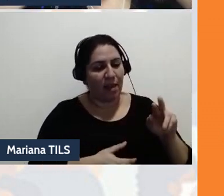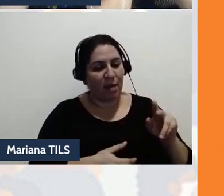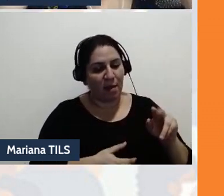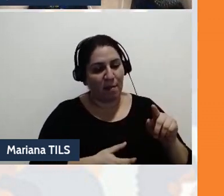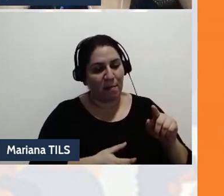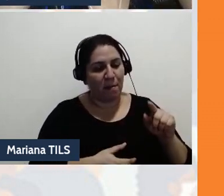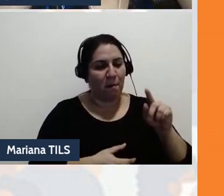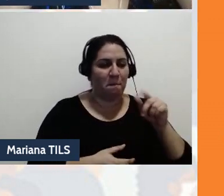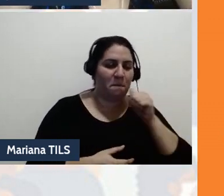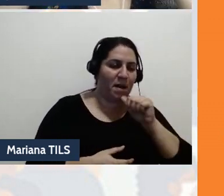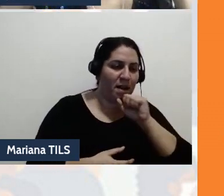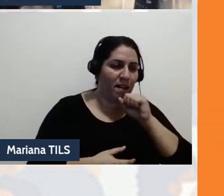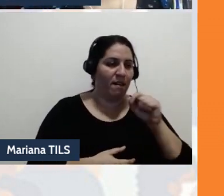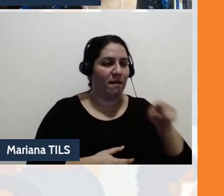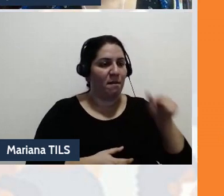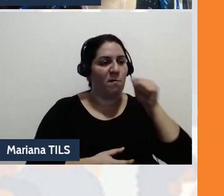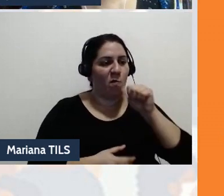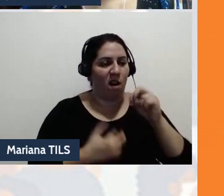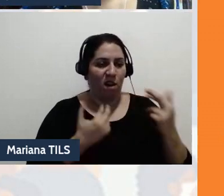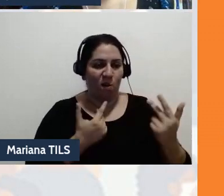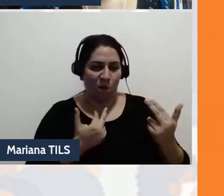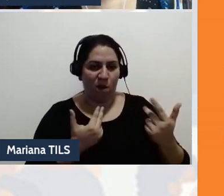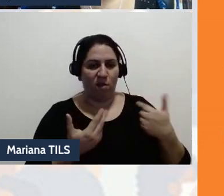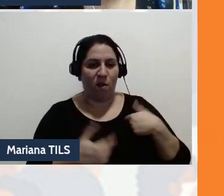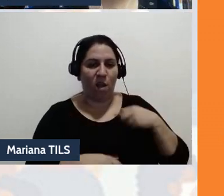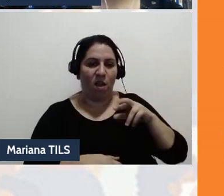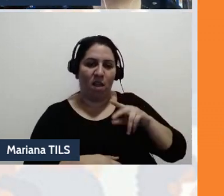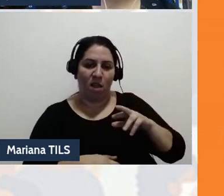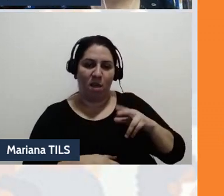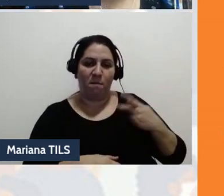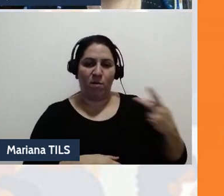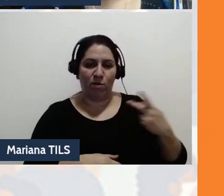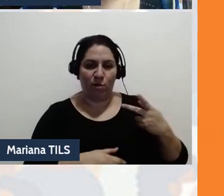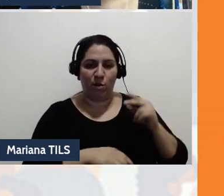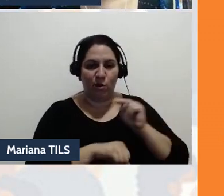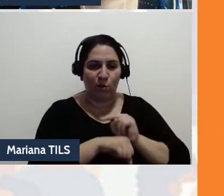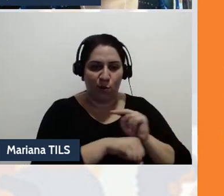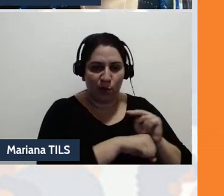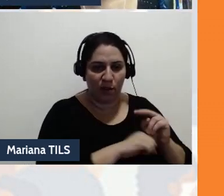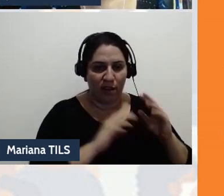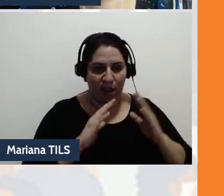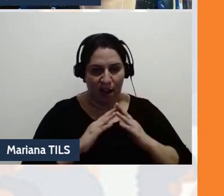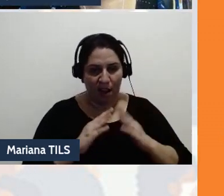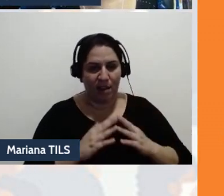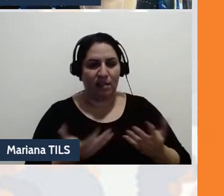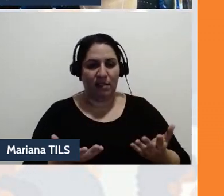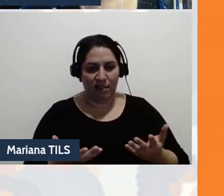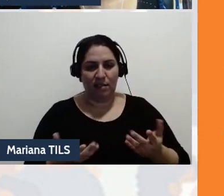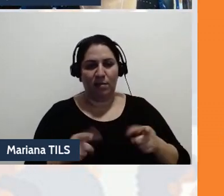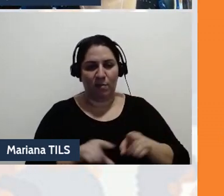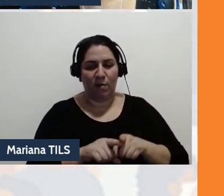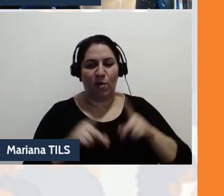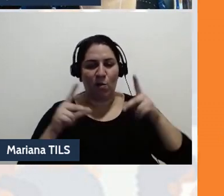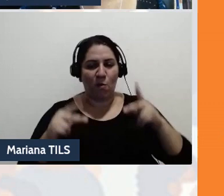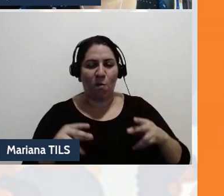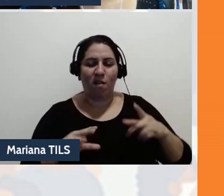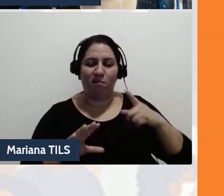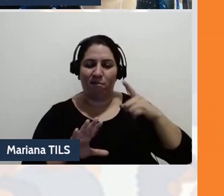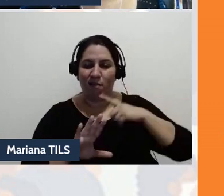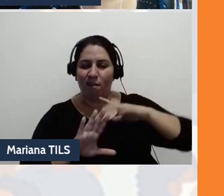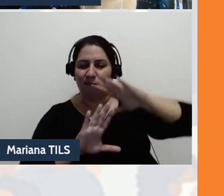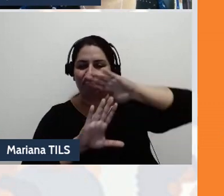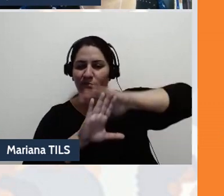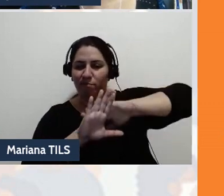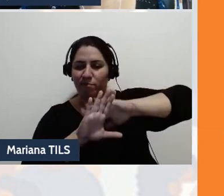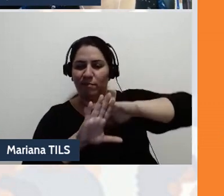cuido da casa, como cuida de outros, exatamente no mesmo sentido que está lá no pano de fundo, né, nos estudos